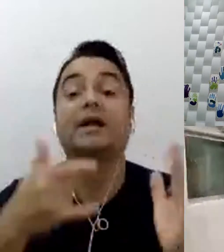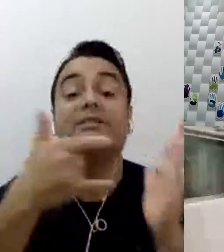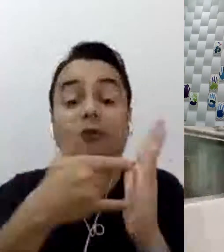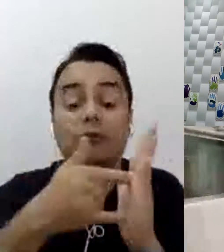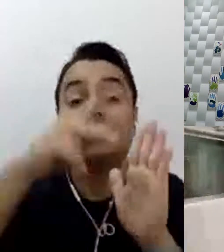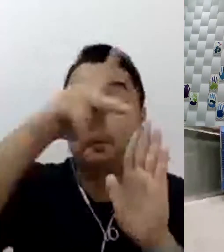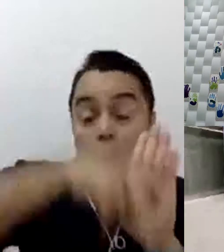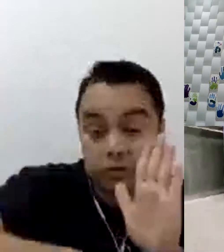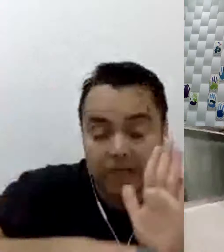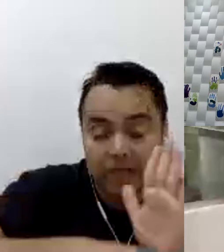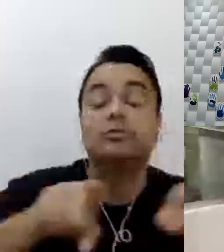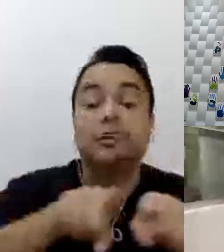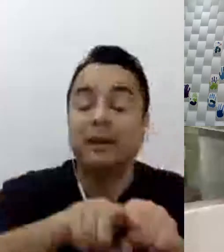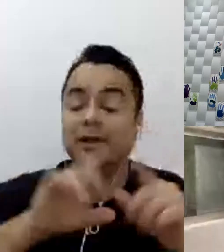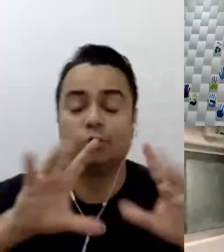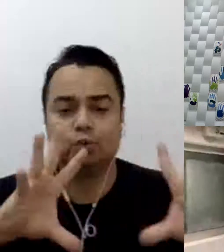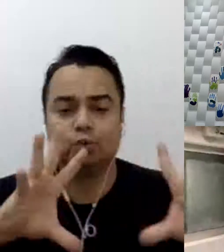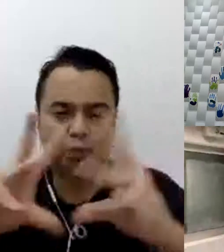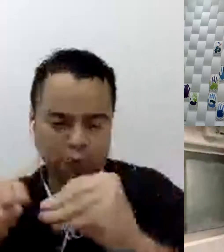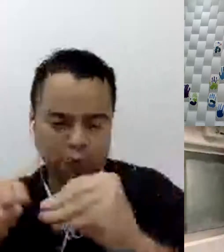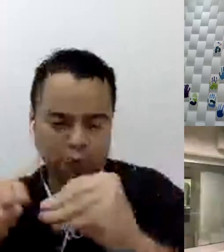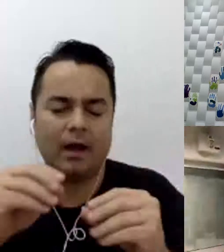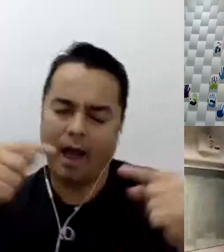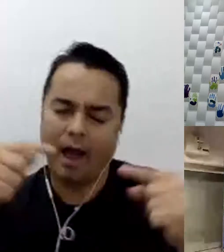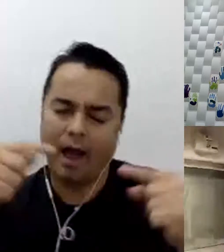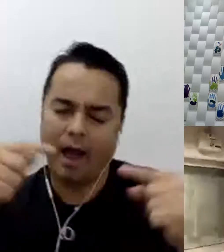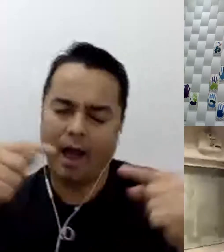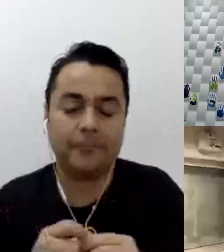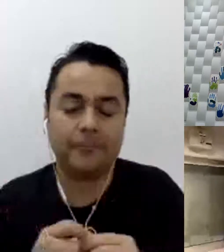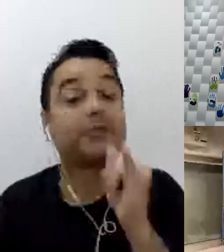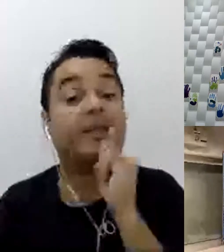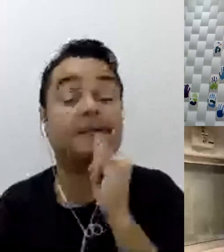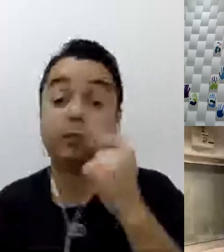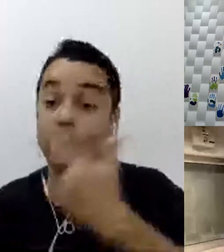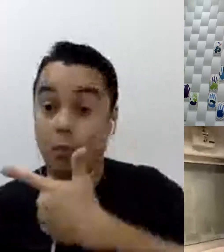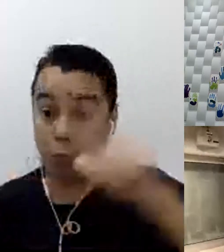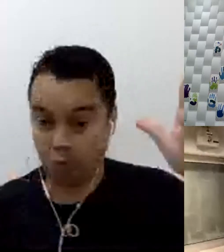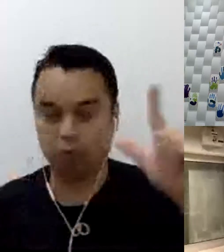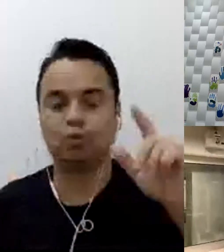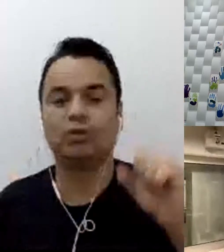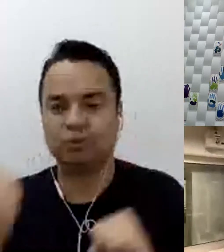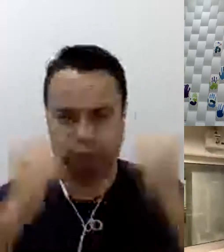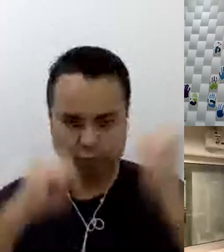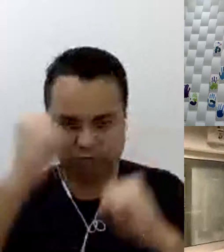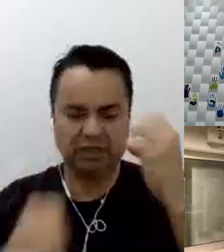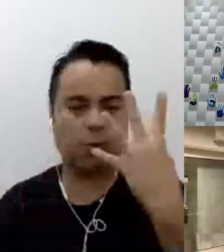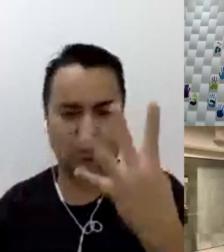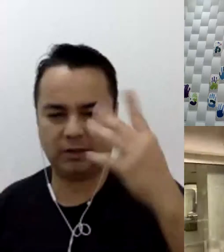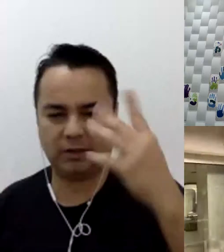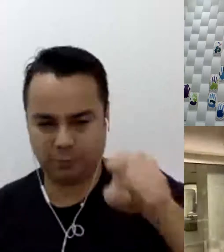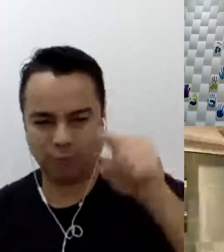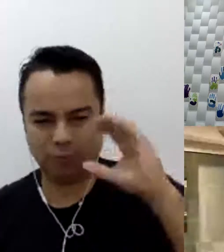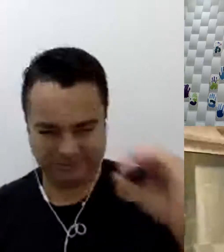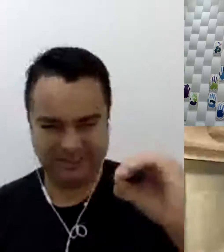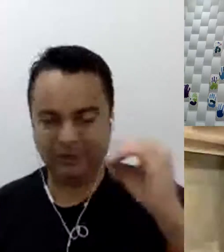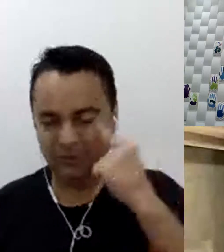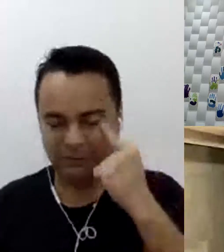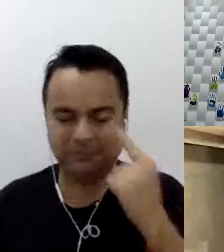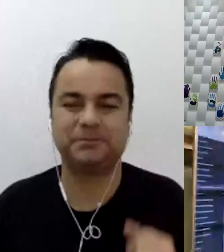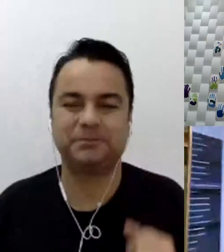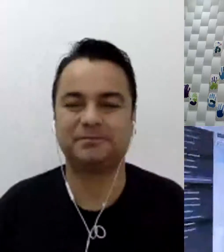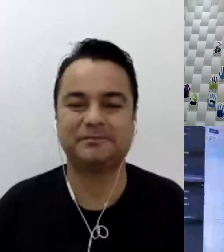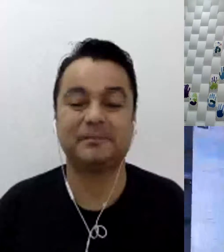e desenvolvimento de todas as etapas. Aqui outro exemplo da indústria 4.0. Então, nós estamos aqui,